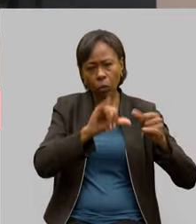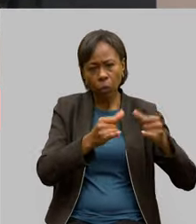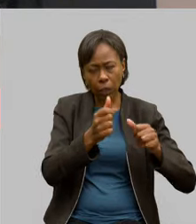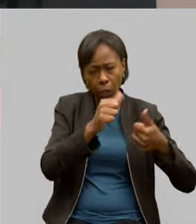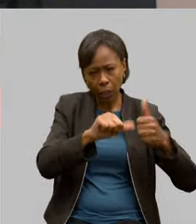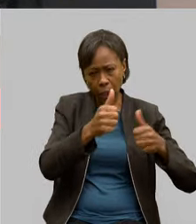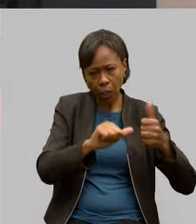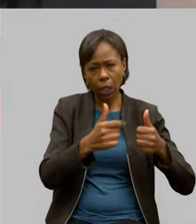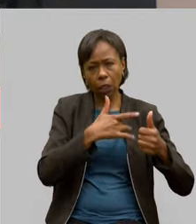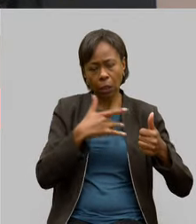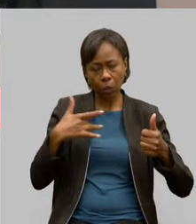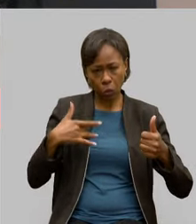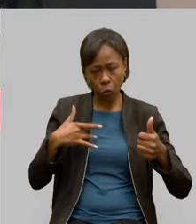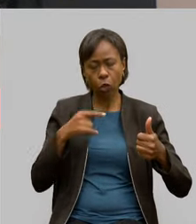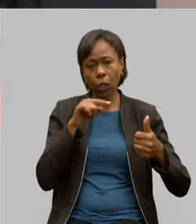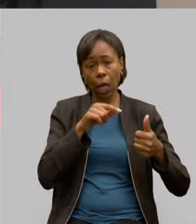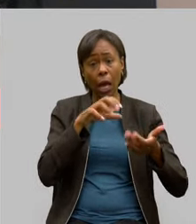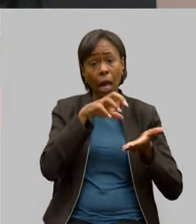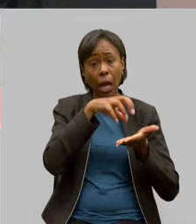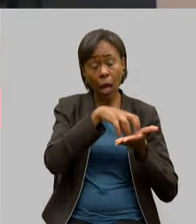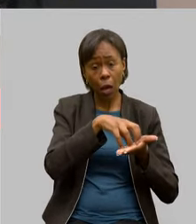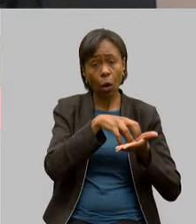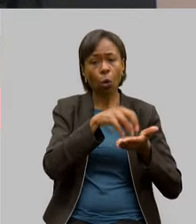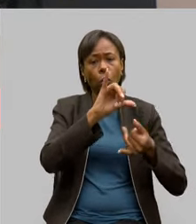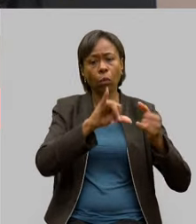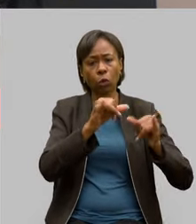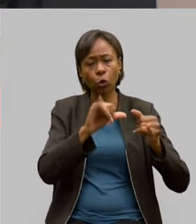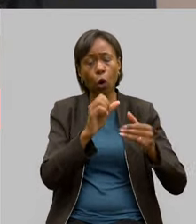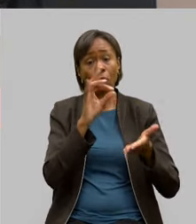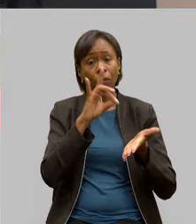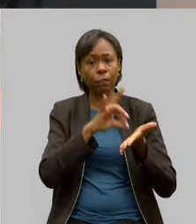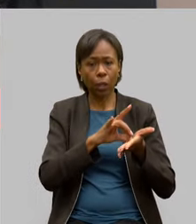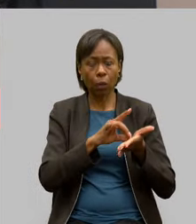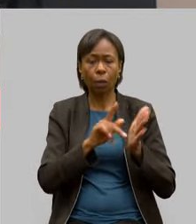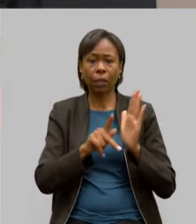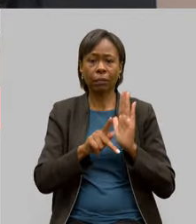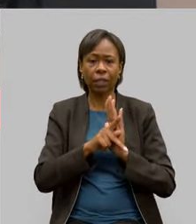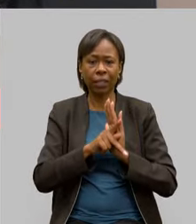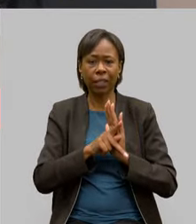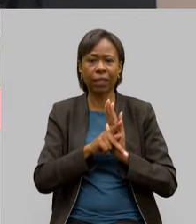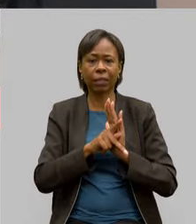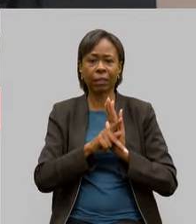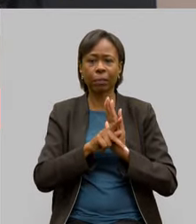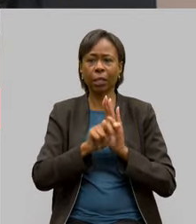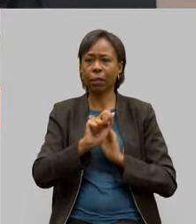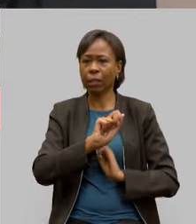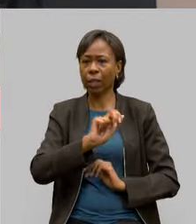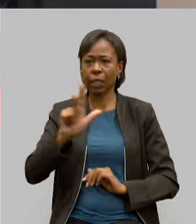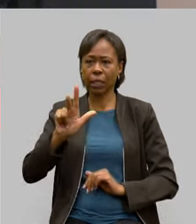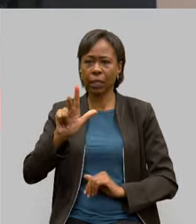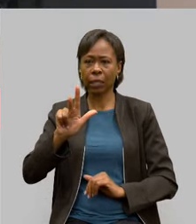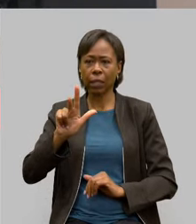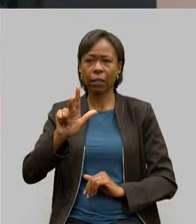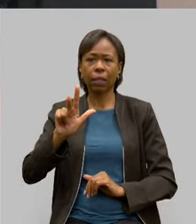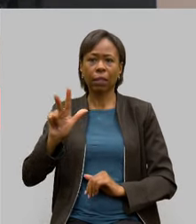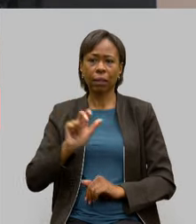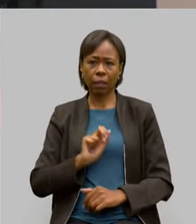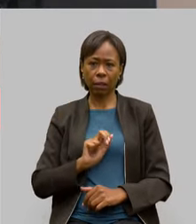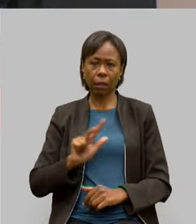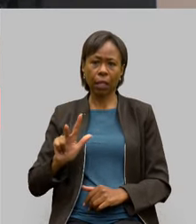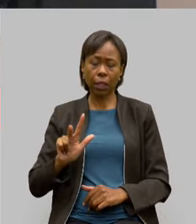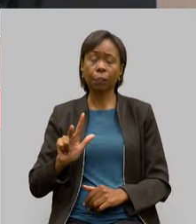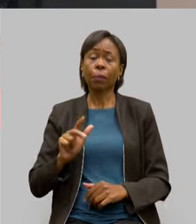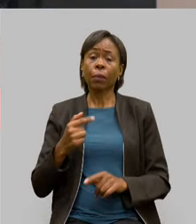oficiais eh no âmbito público da Anvisa tá então assim também tem muito papel similar com que a